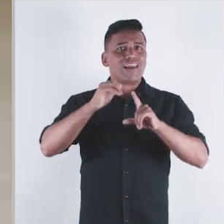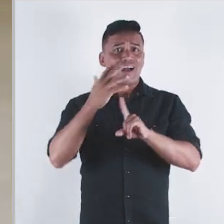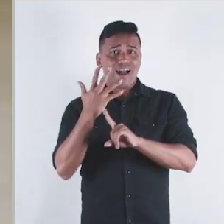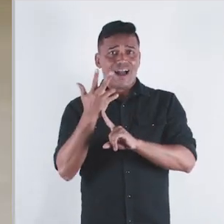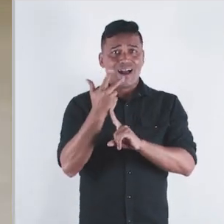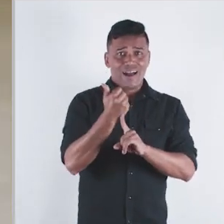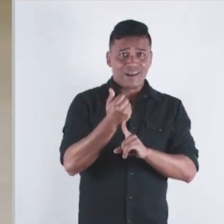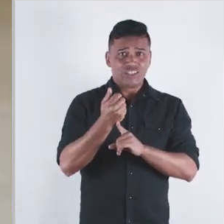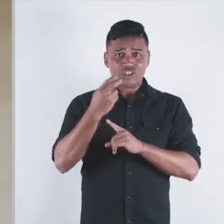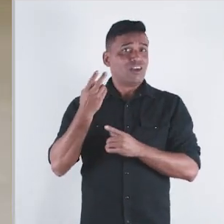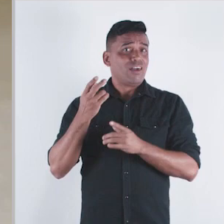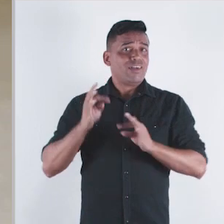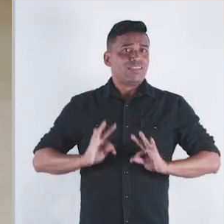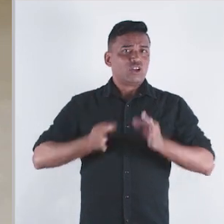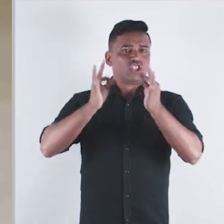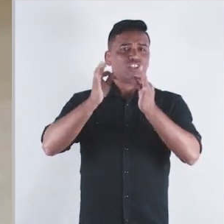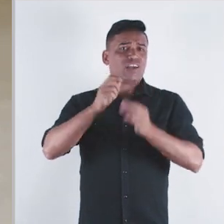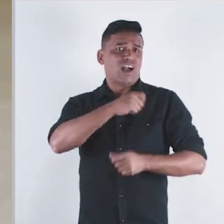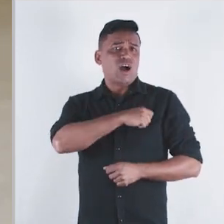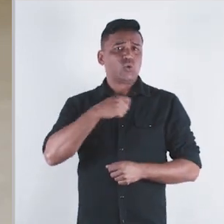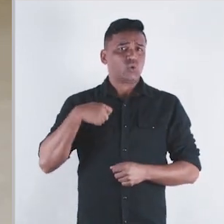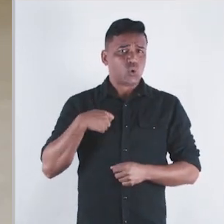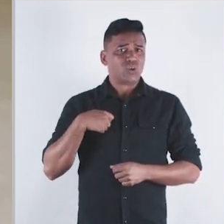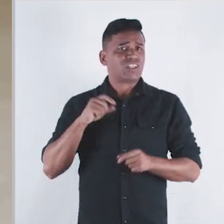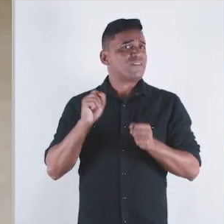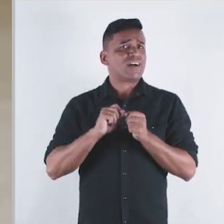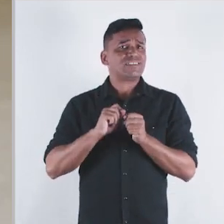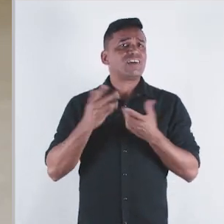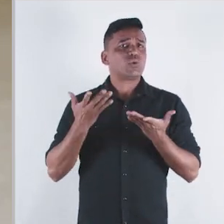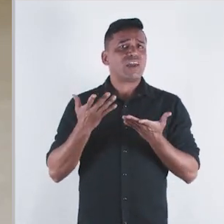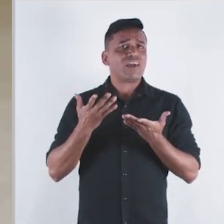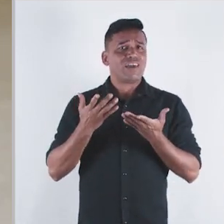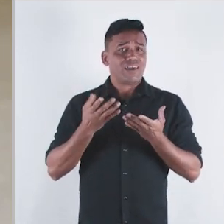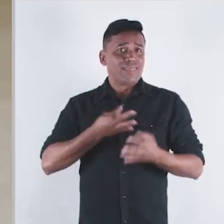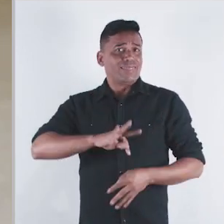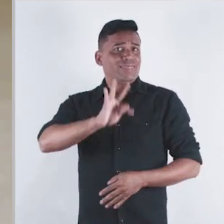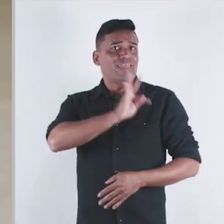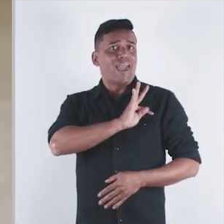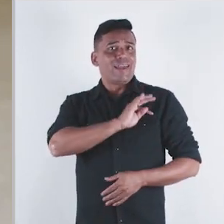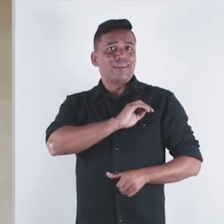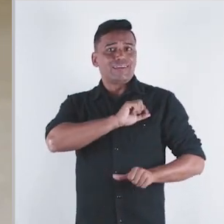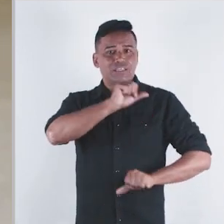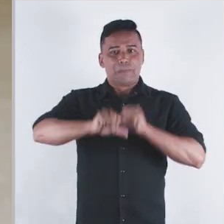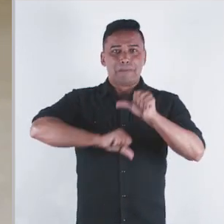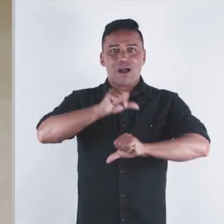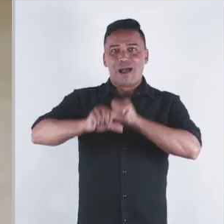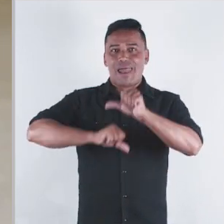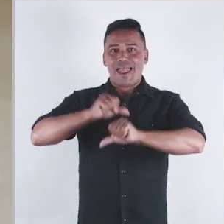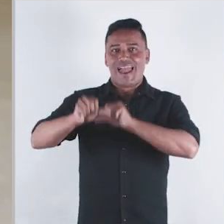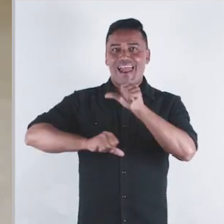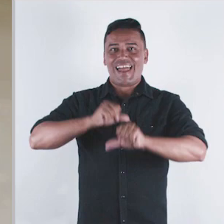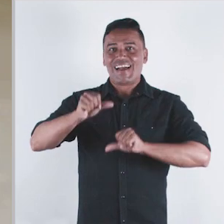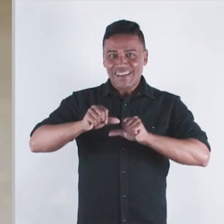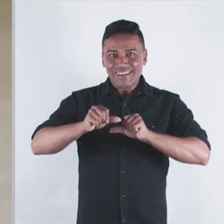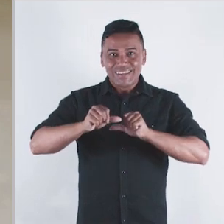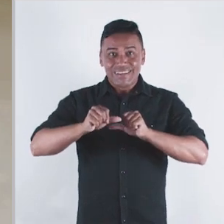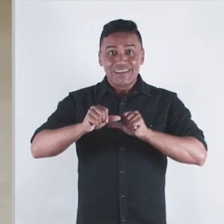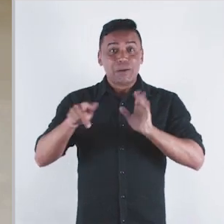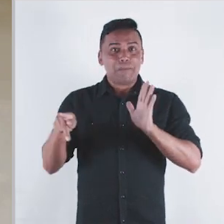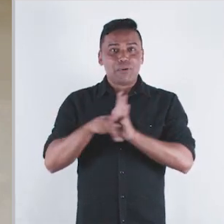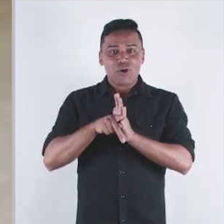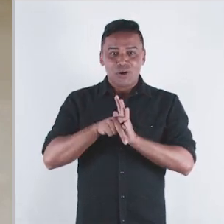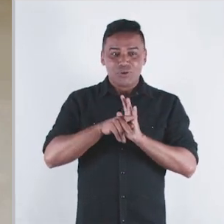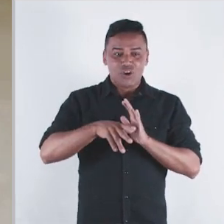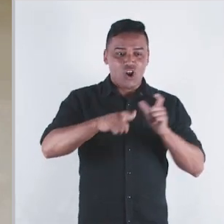autores estão fazendo? Eles estão desprogramando as técnicas. Eles estão desprogramando esses